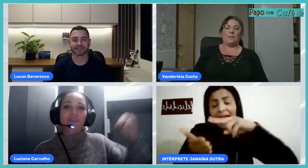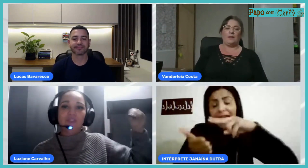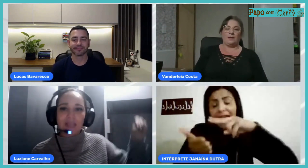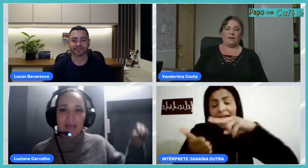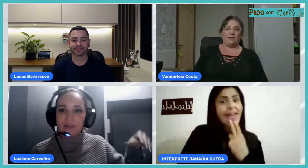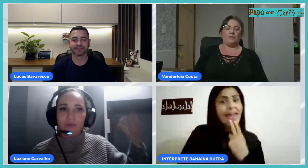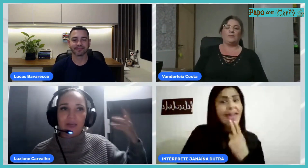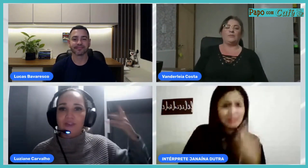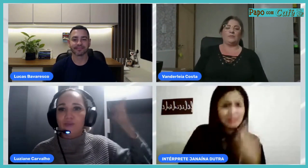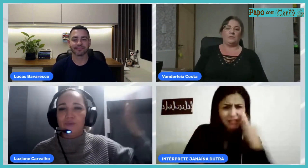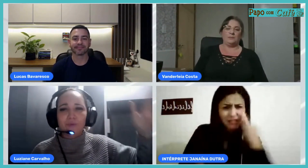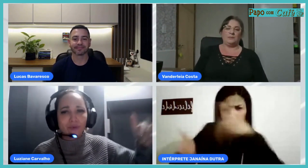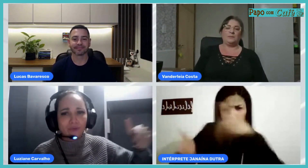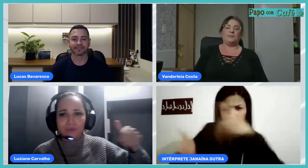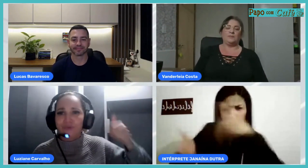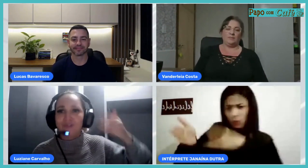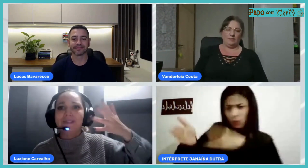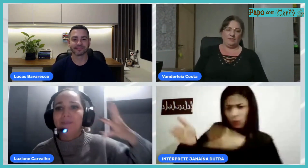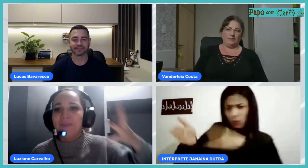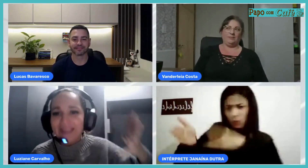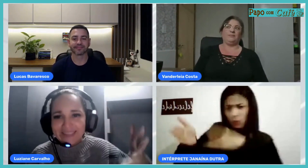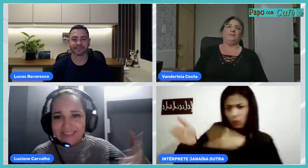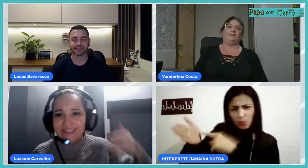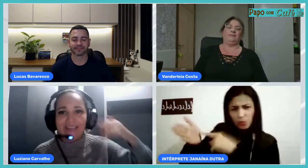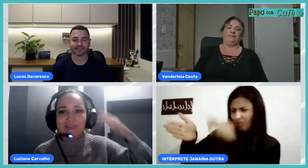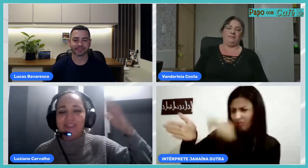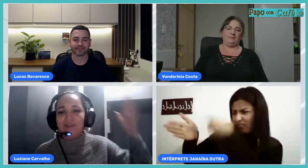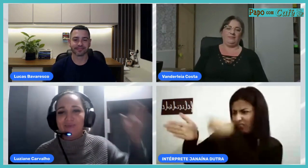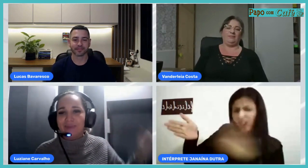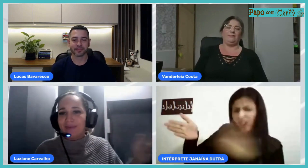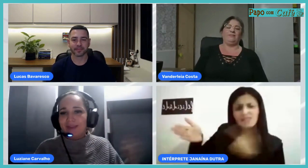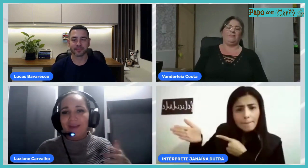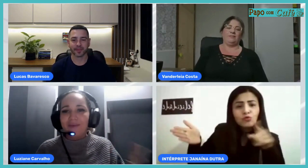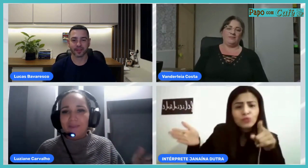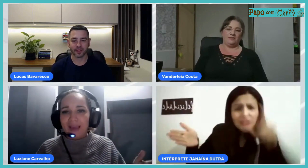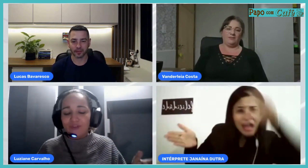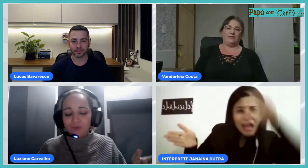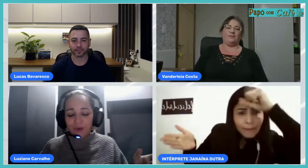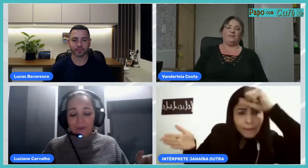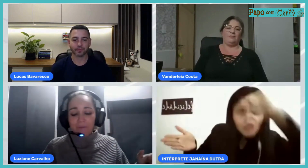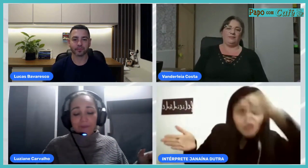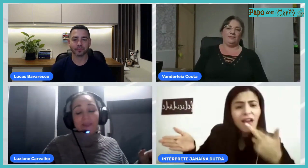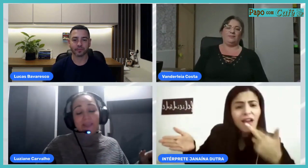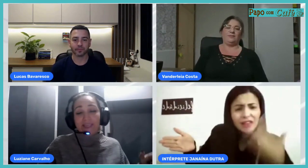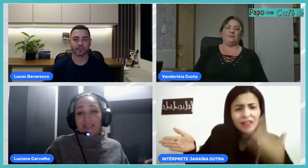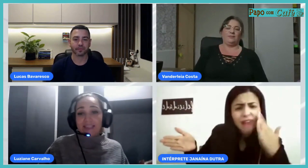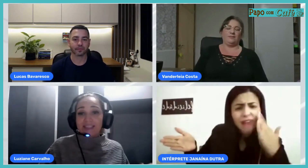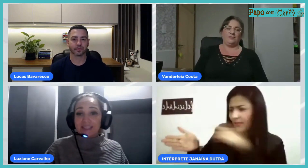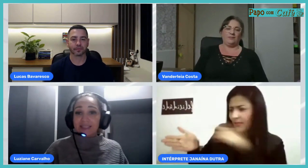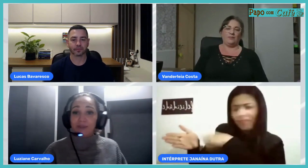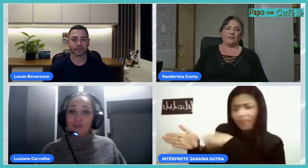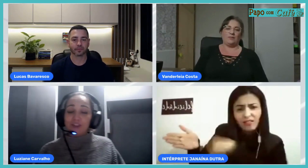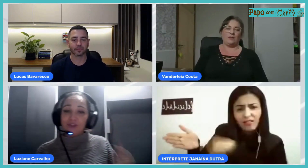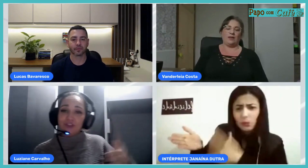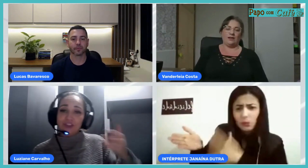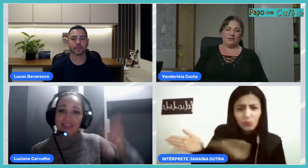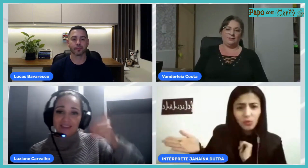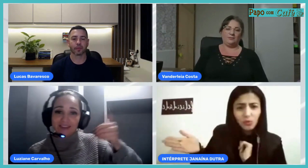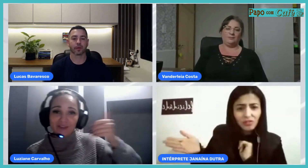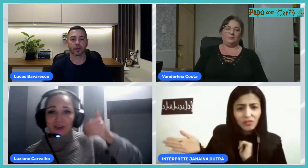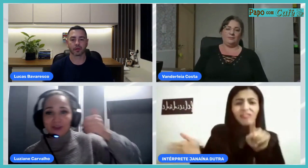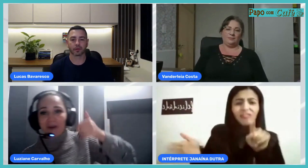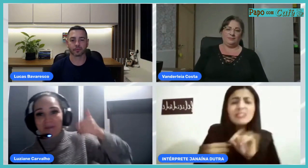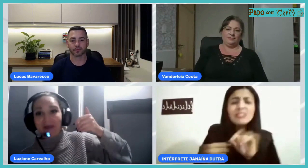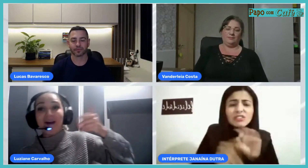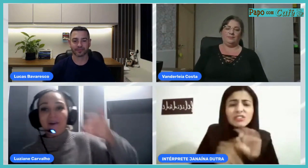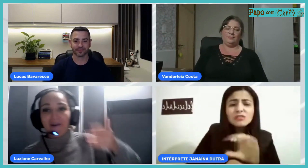teu aprendizado lá de cursos, de disciplinas lá no ensino fundamental e médio. E aí é exatamente isso,